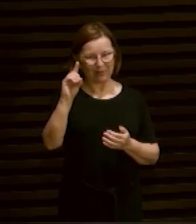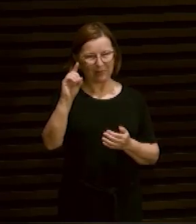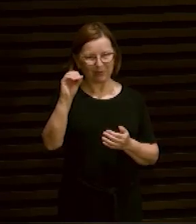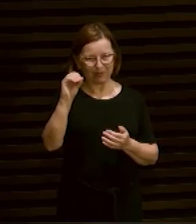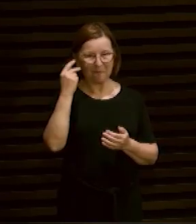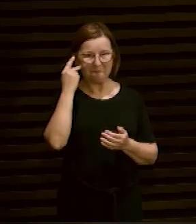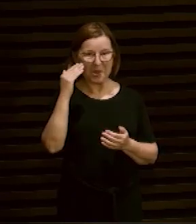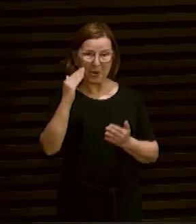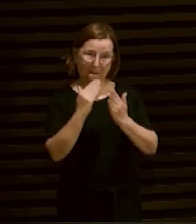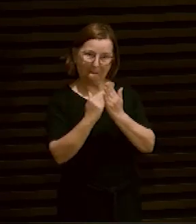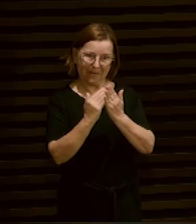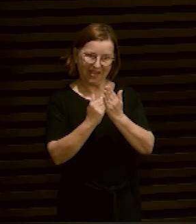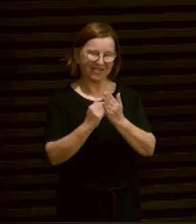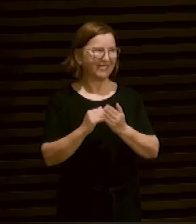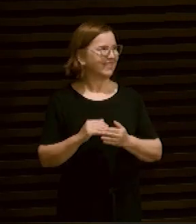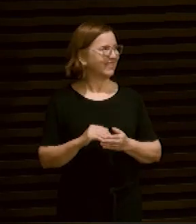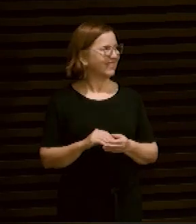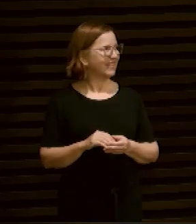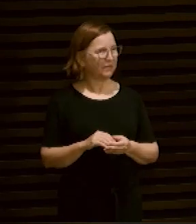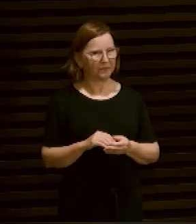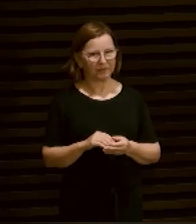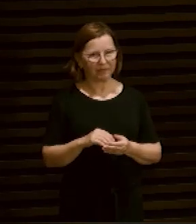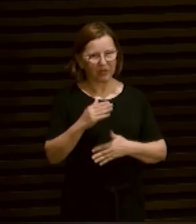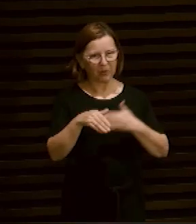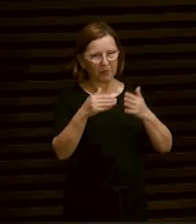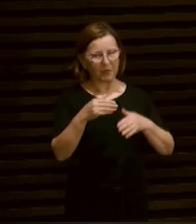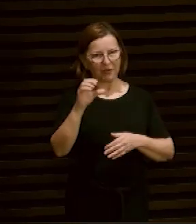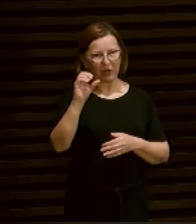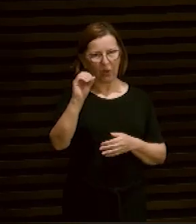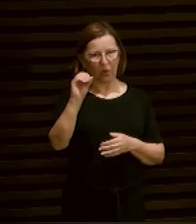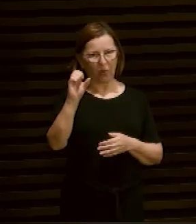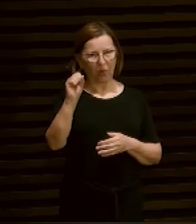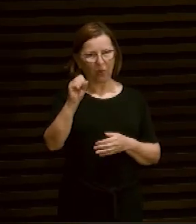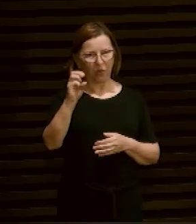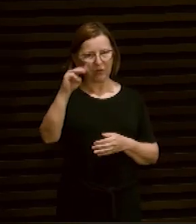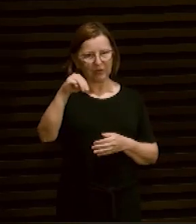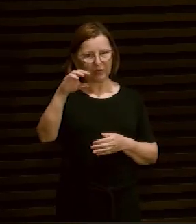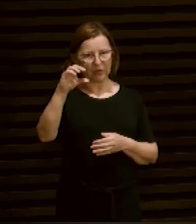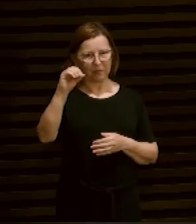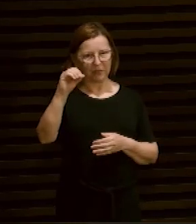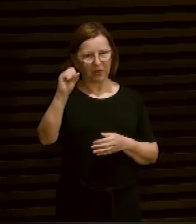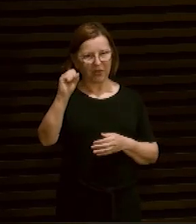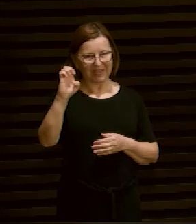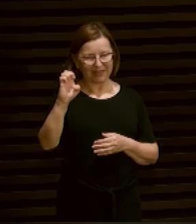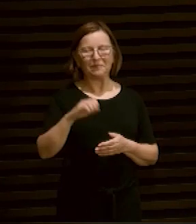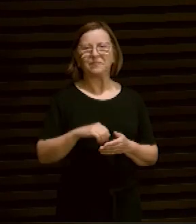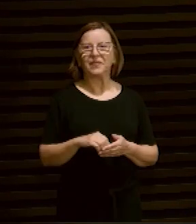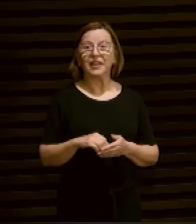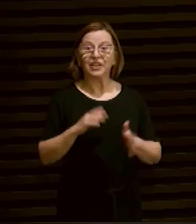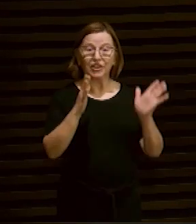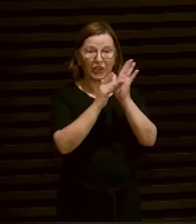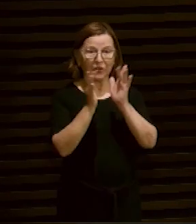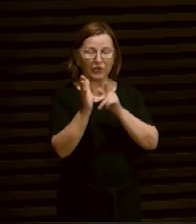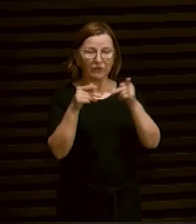menos concentrado. Não é isso? Processo osmótico. Está certo? Pois ele disse, não aprendei comigo, não aprendei